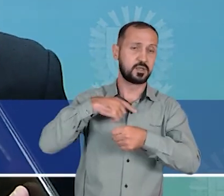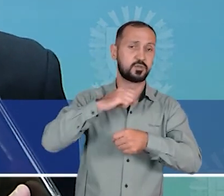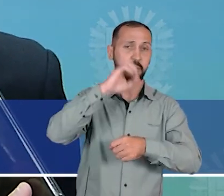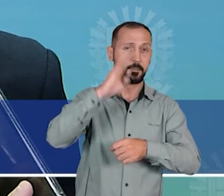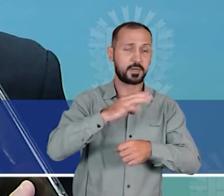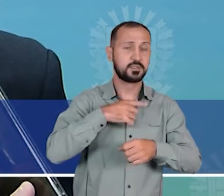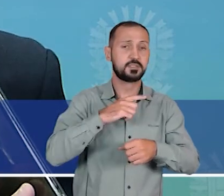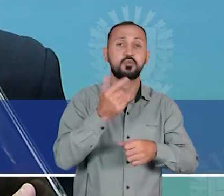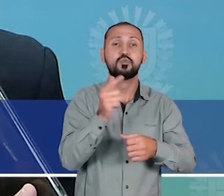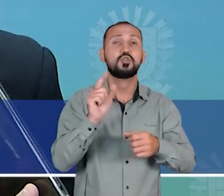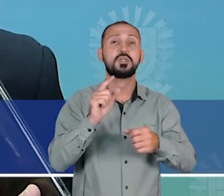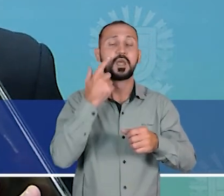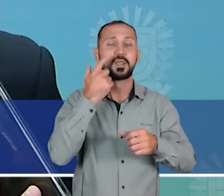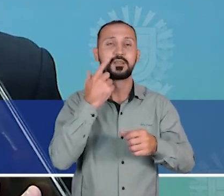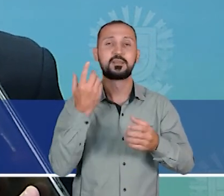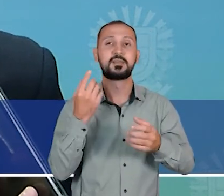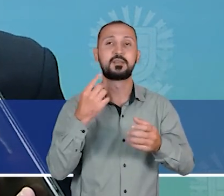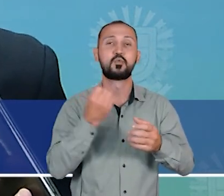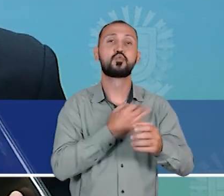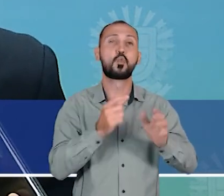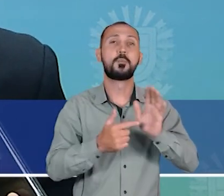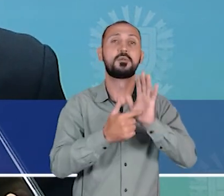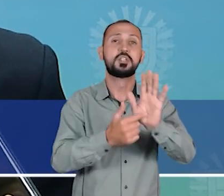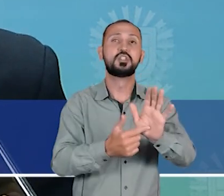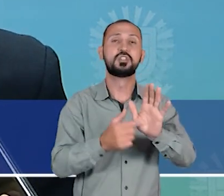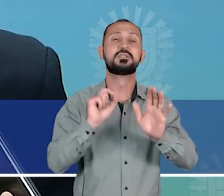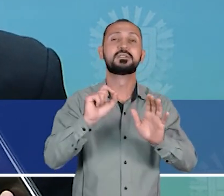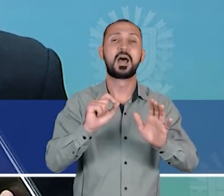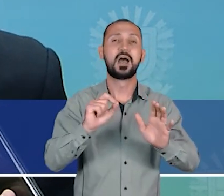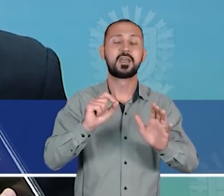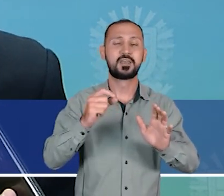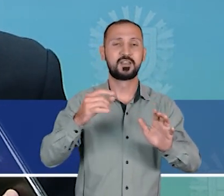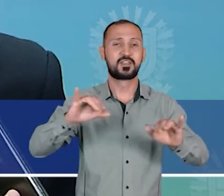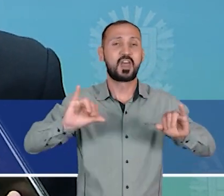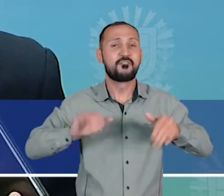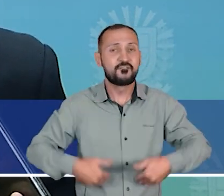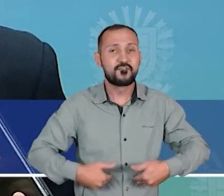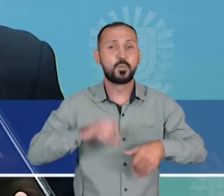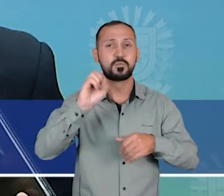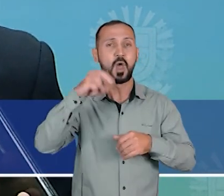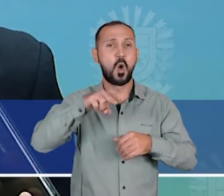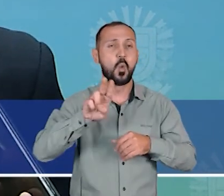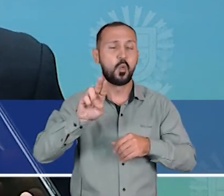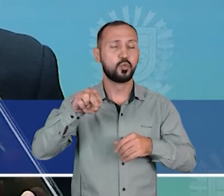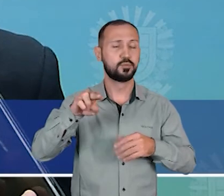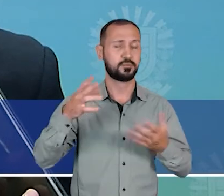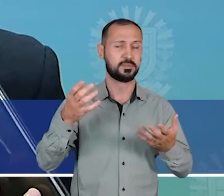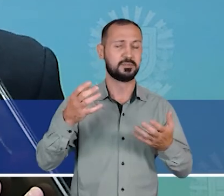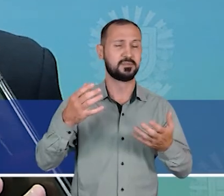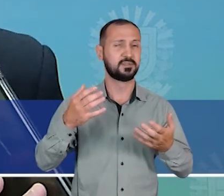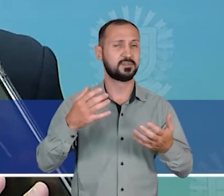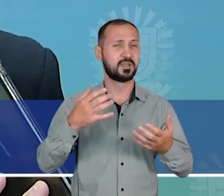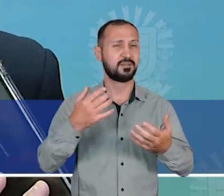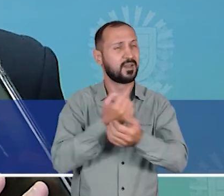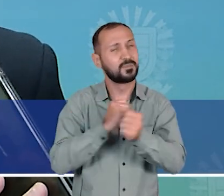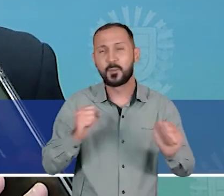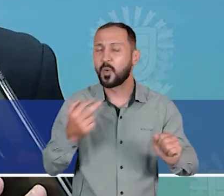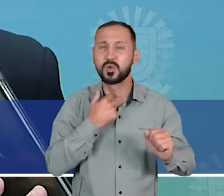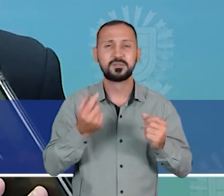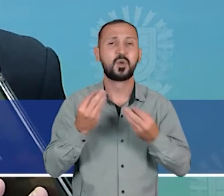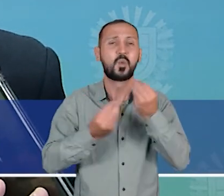atrás o Brasil havia saído do mapa da fome da ONU, né, e agora retorna para o mapa da fome. Isso mostra